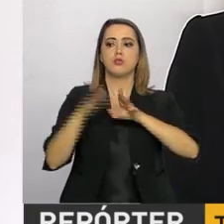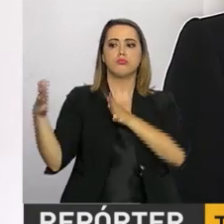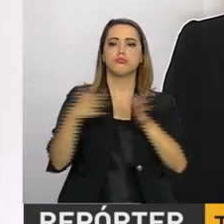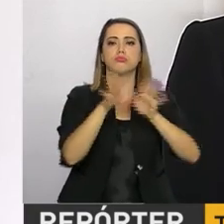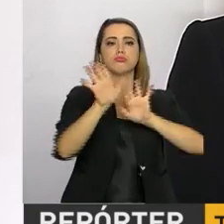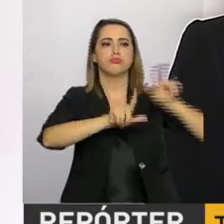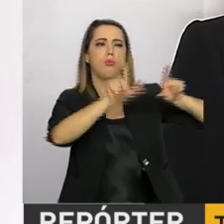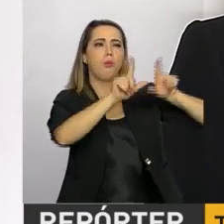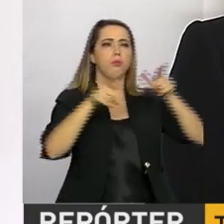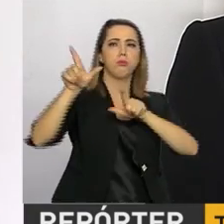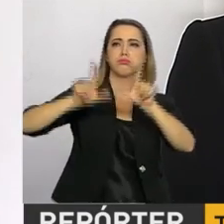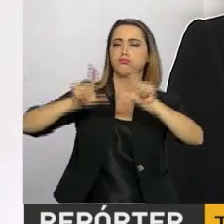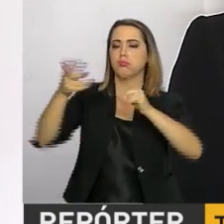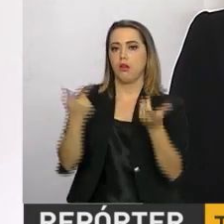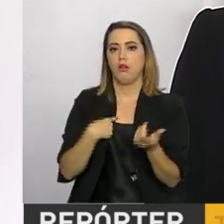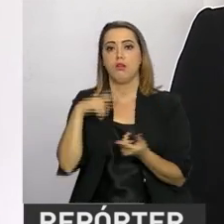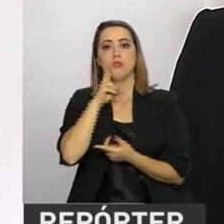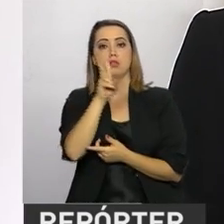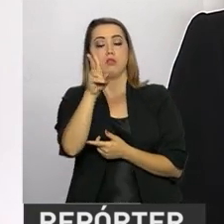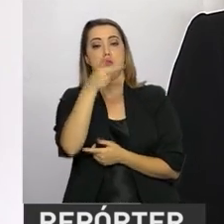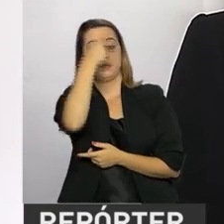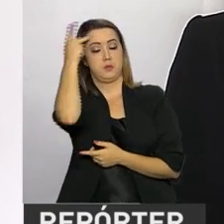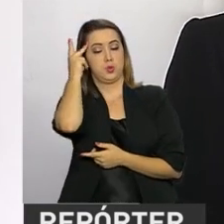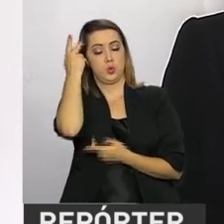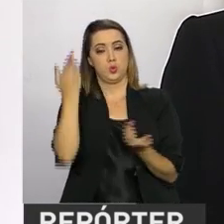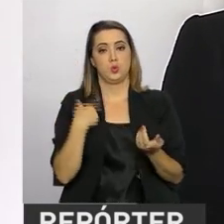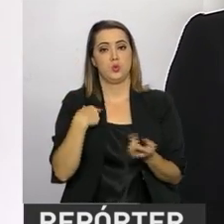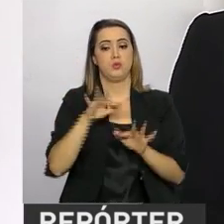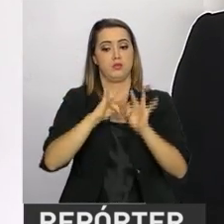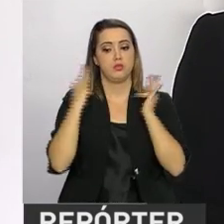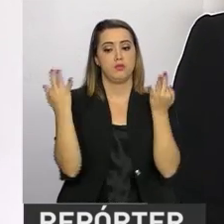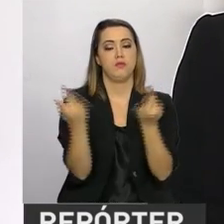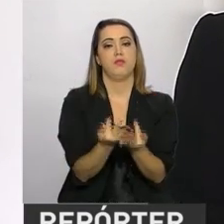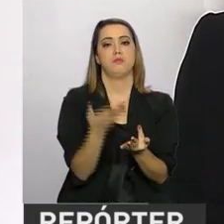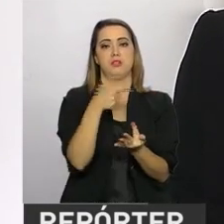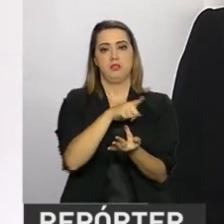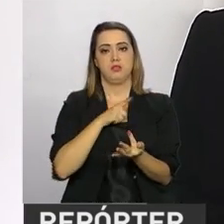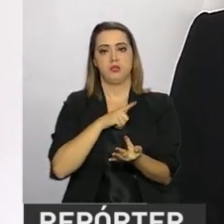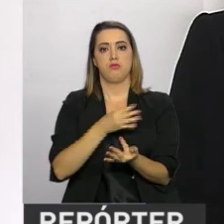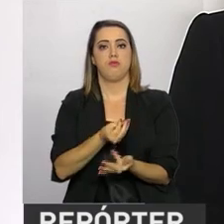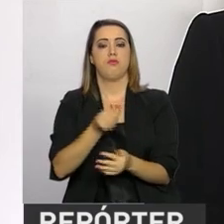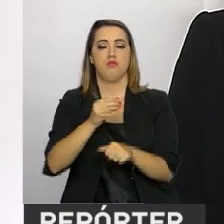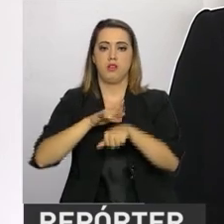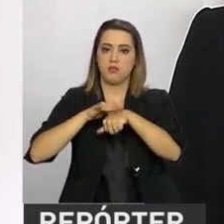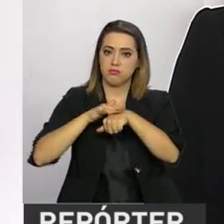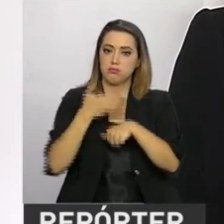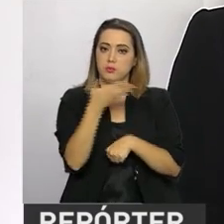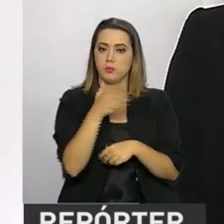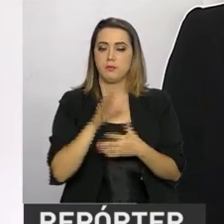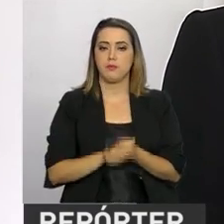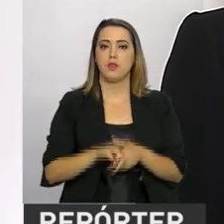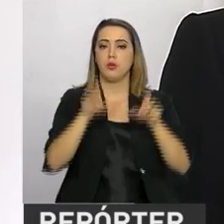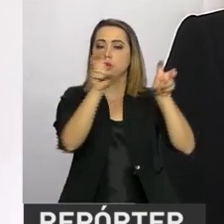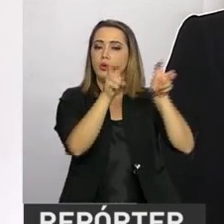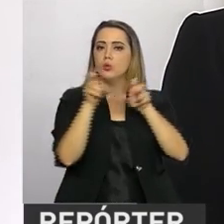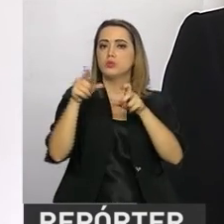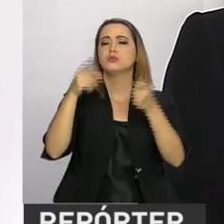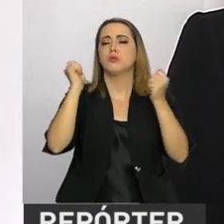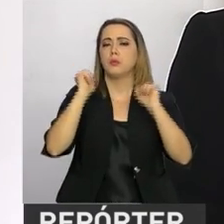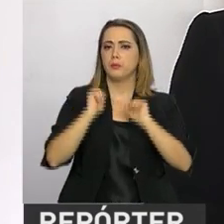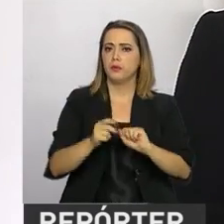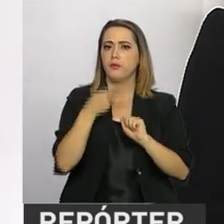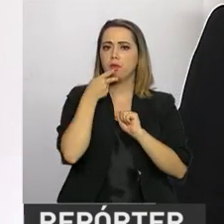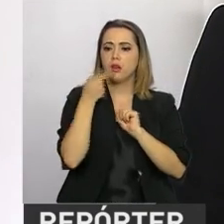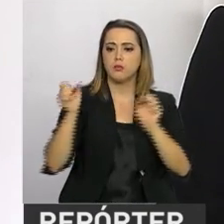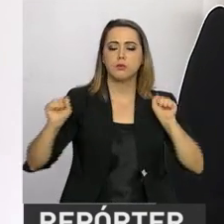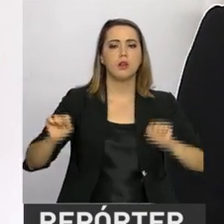e traz depoimentos de vítimas e familiares de pessoas que tiveram essas doenças. O tema deixa claro, um simples mosquito